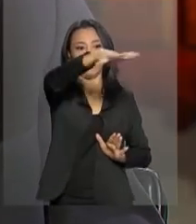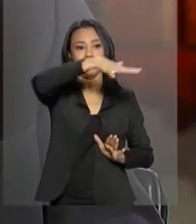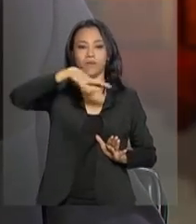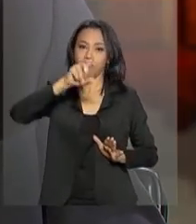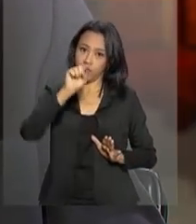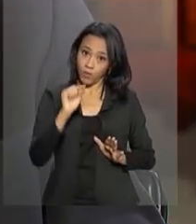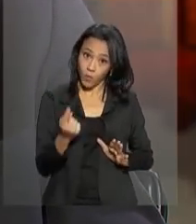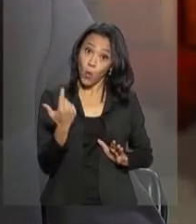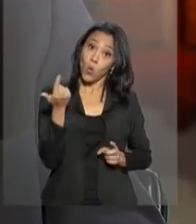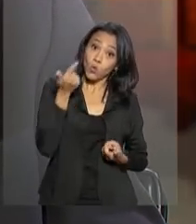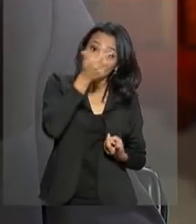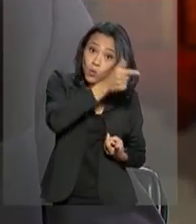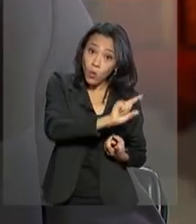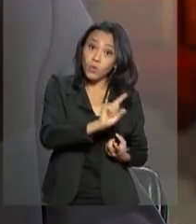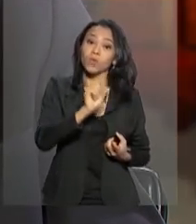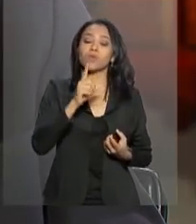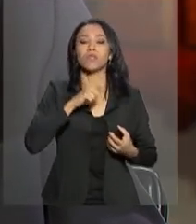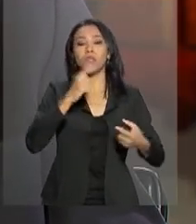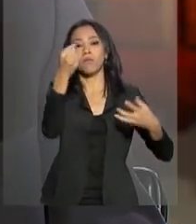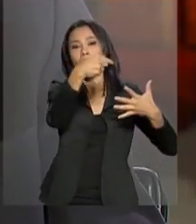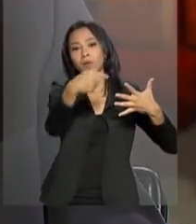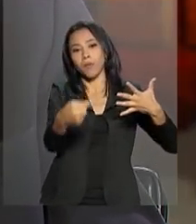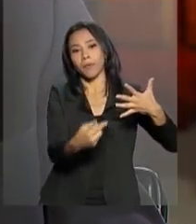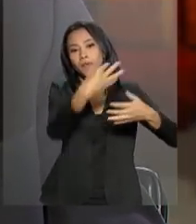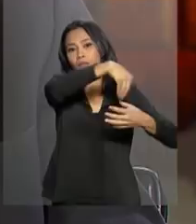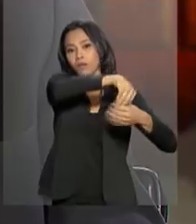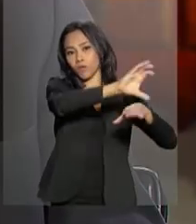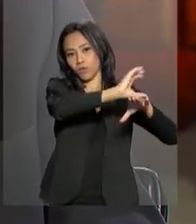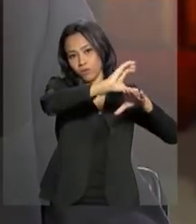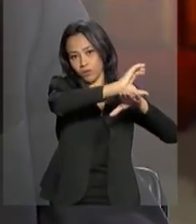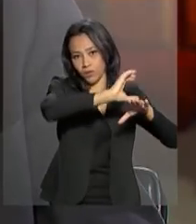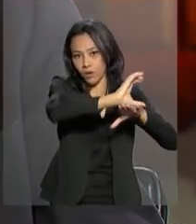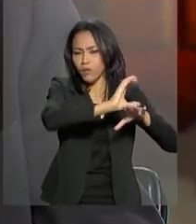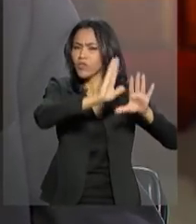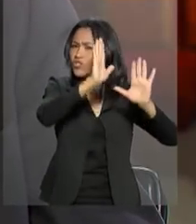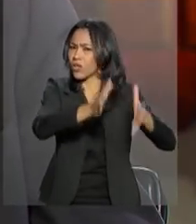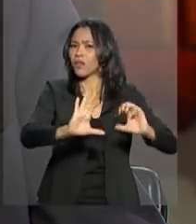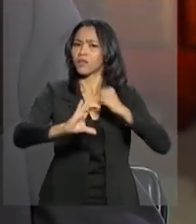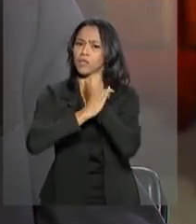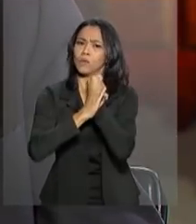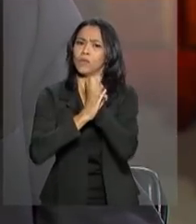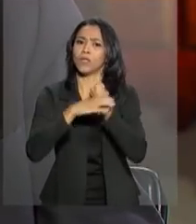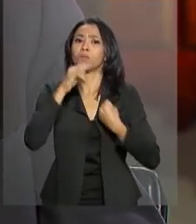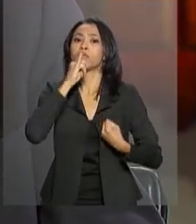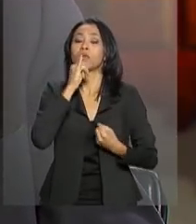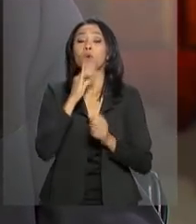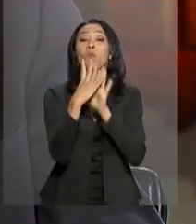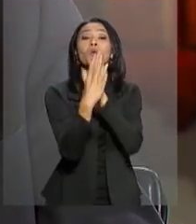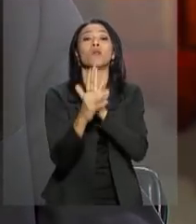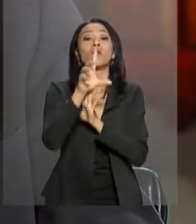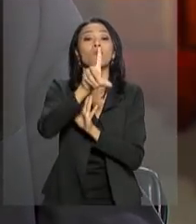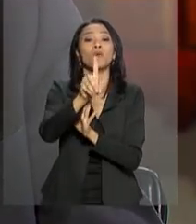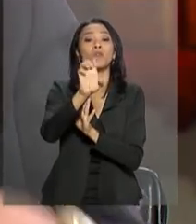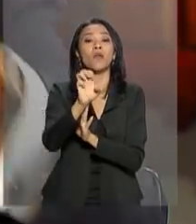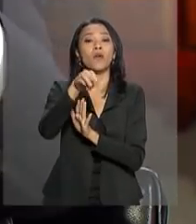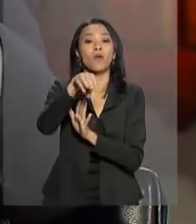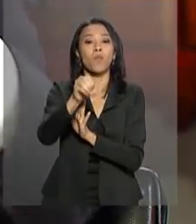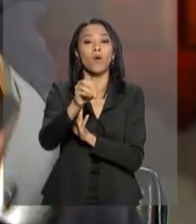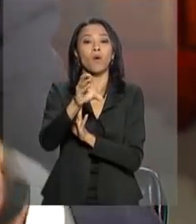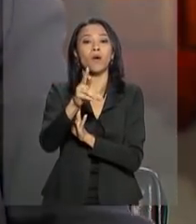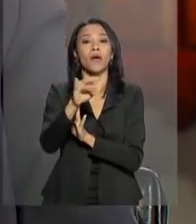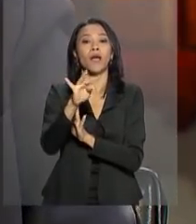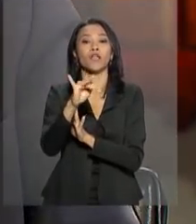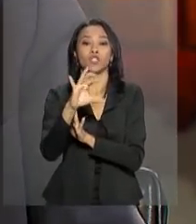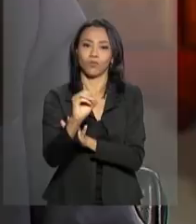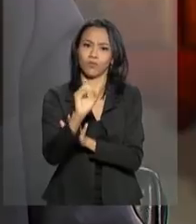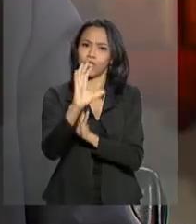ponto. Os outros pontos que a Constituição trouxe já estão consolidados. Eu acho que, por exemplo, democracia está consolidada no nosso país. Agora,